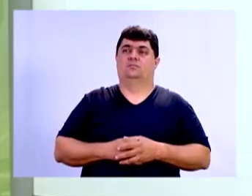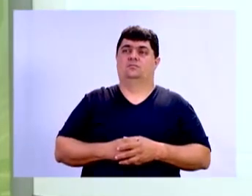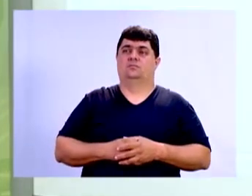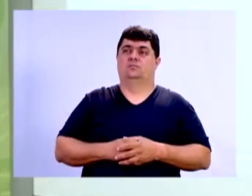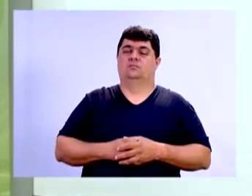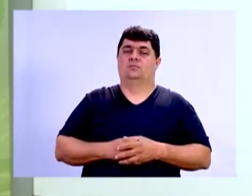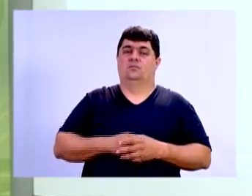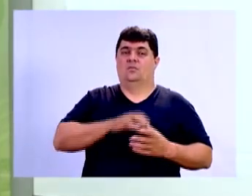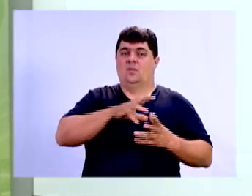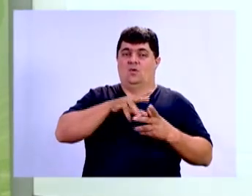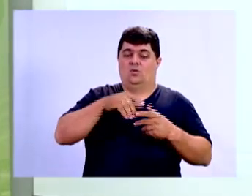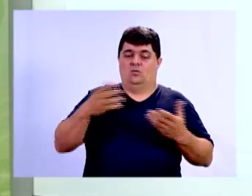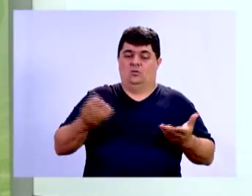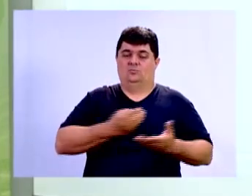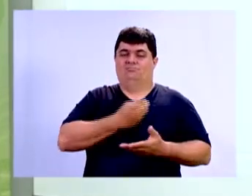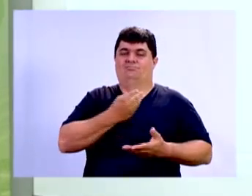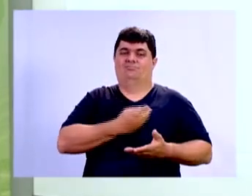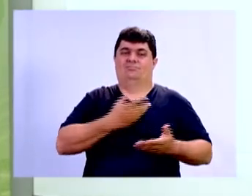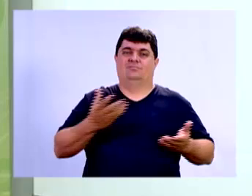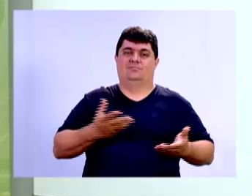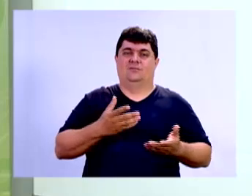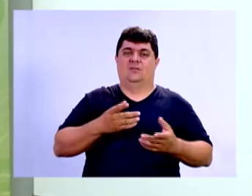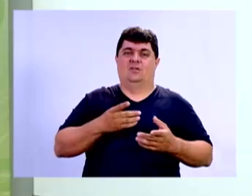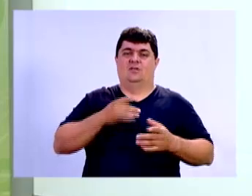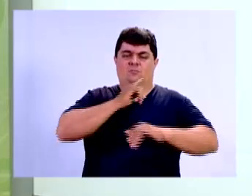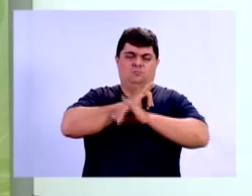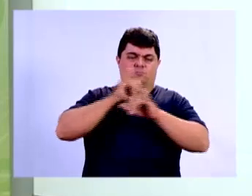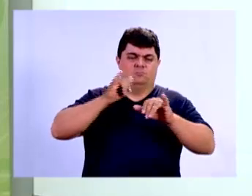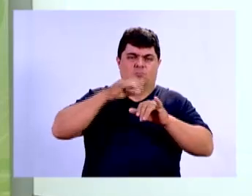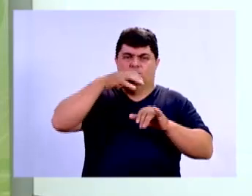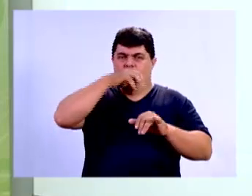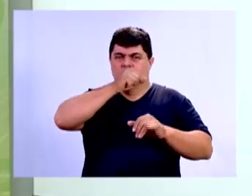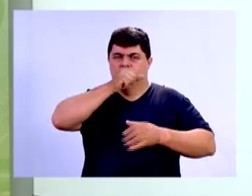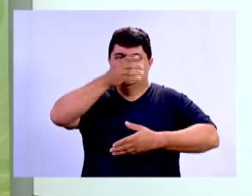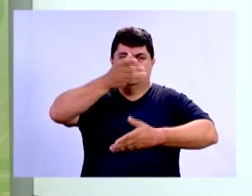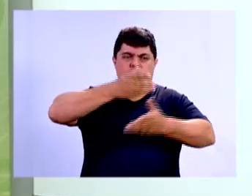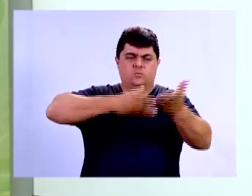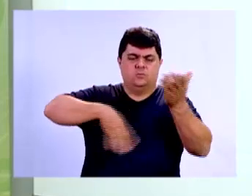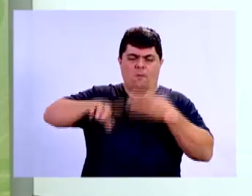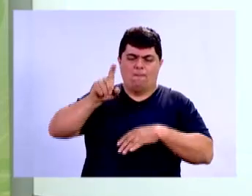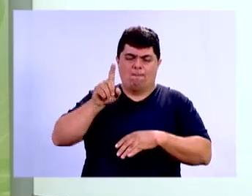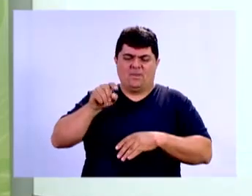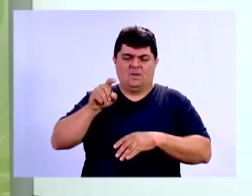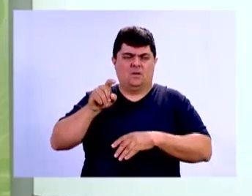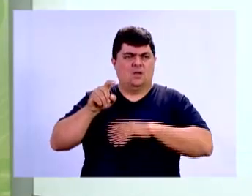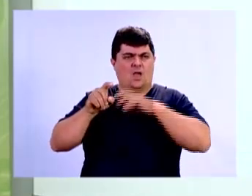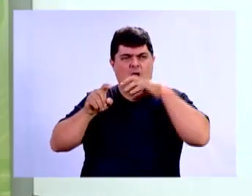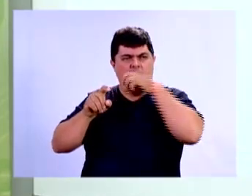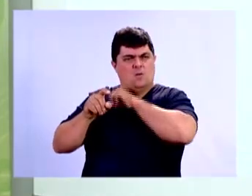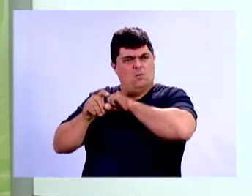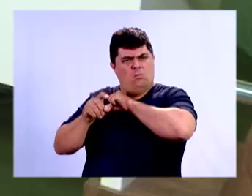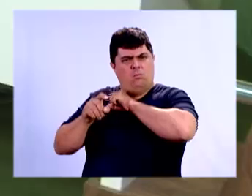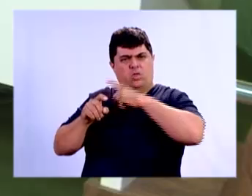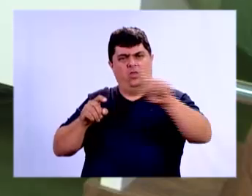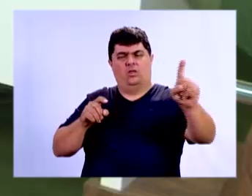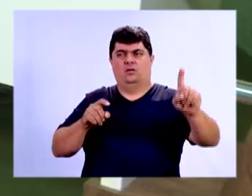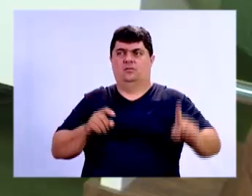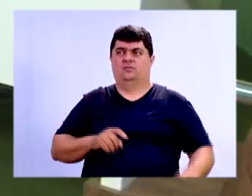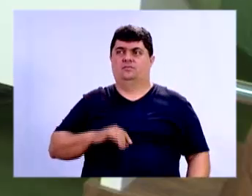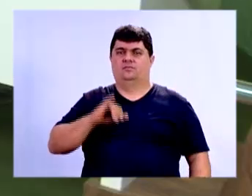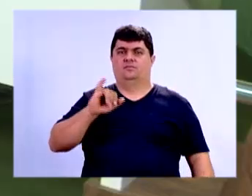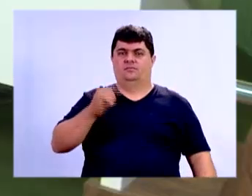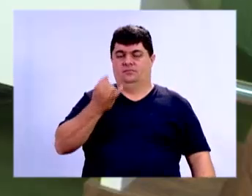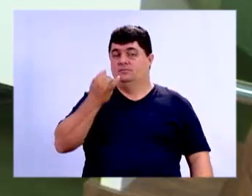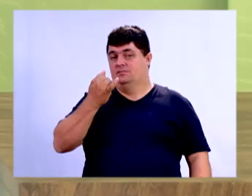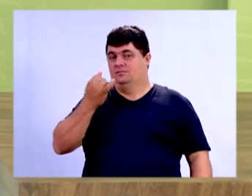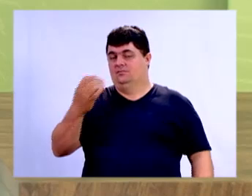o mundo onde você está vivendo hoje, onde a informação está a um clique. Né? Eu queria só aproveitar esse